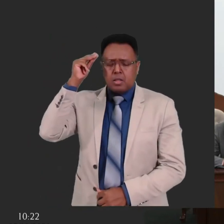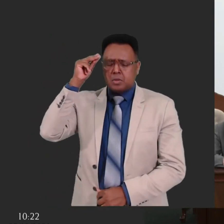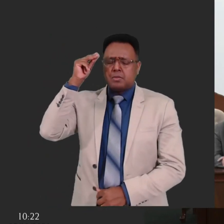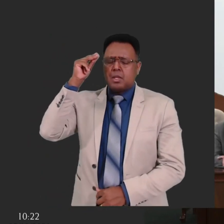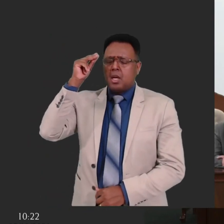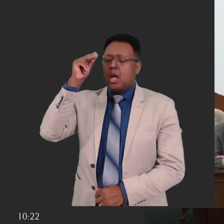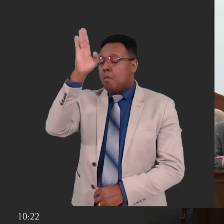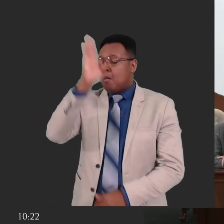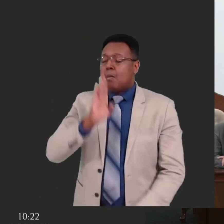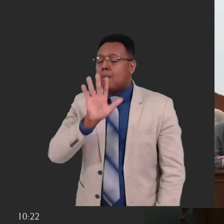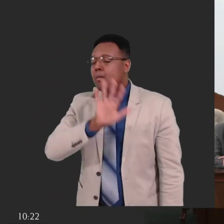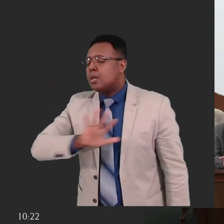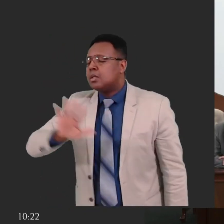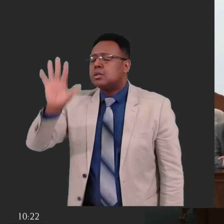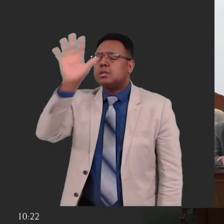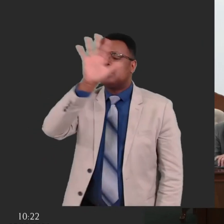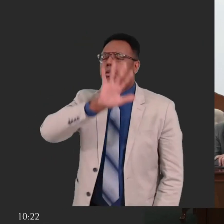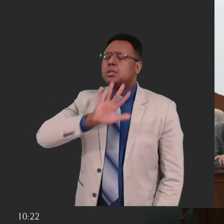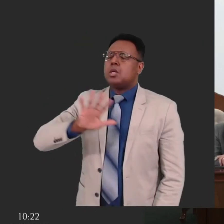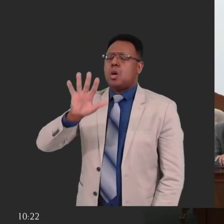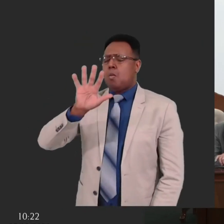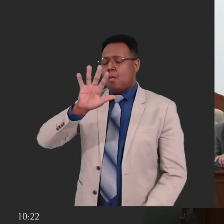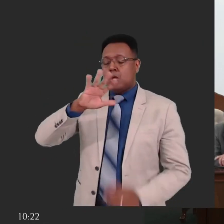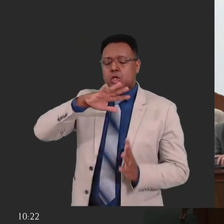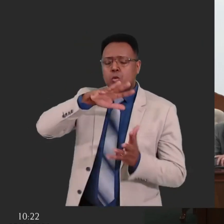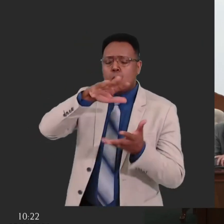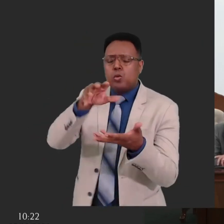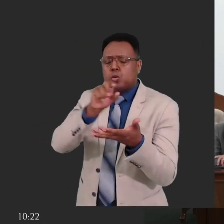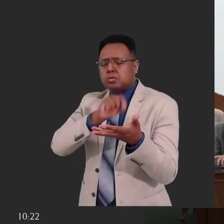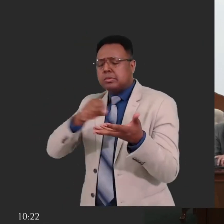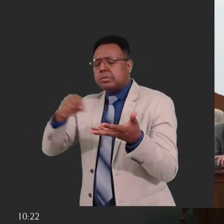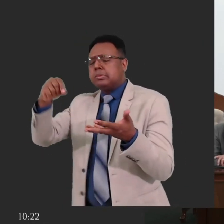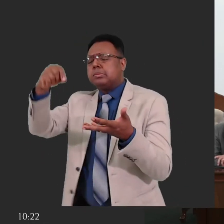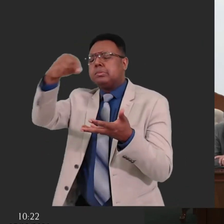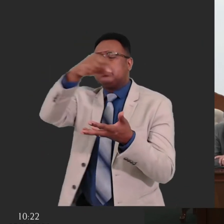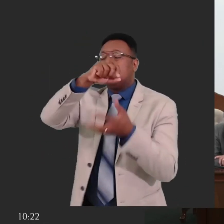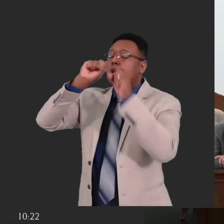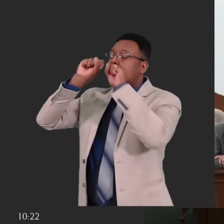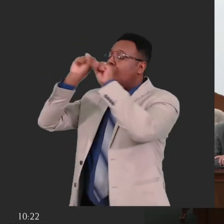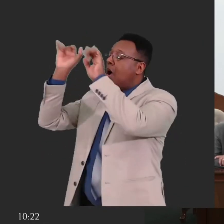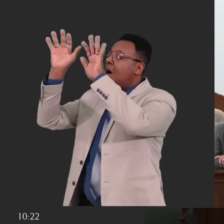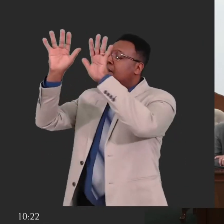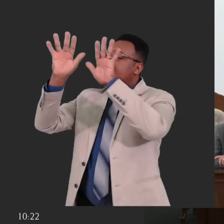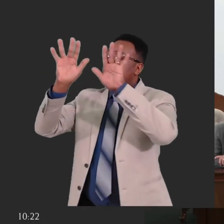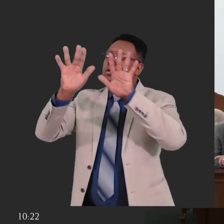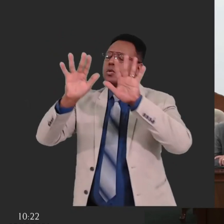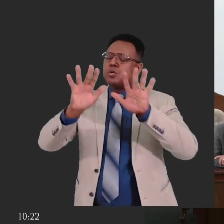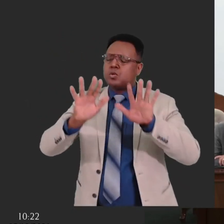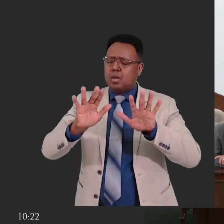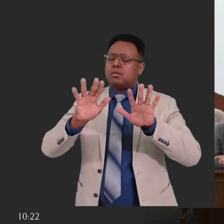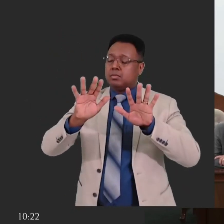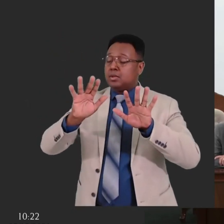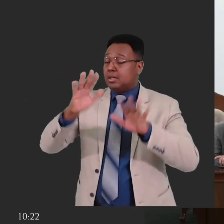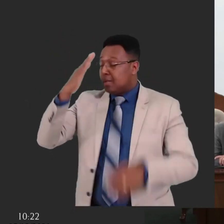todos os lugares, Senhor. Queiras Tu dar luz e entendimento a todos, Senhor, para que em